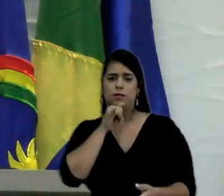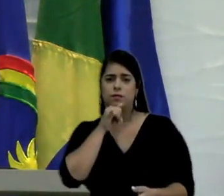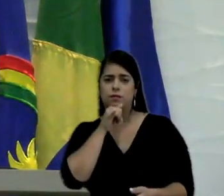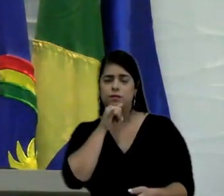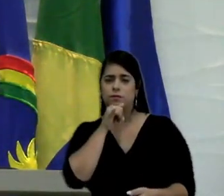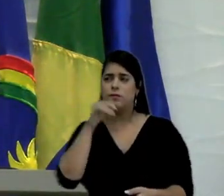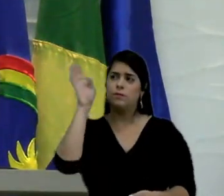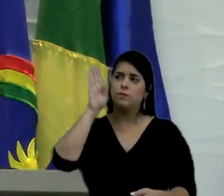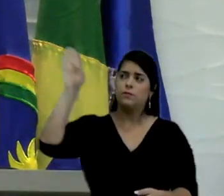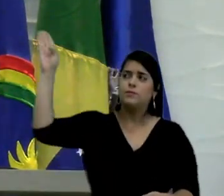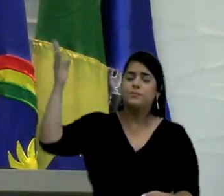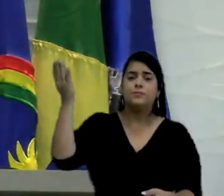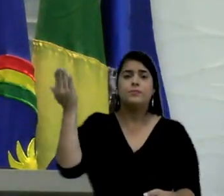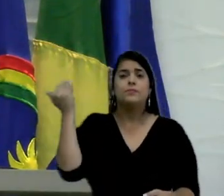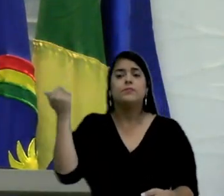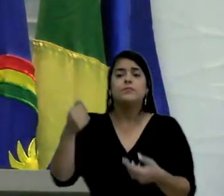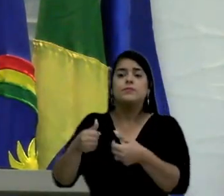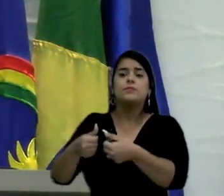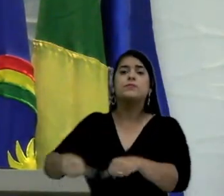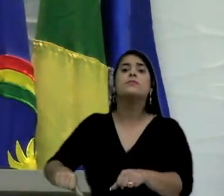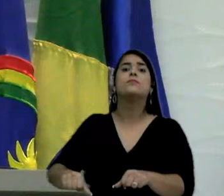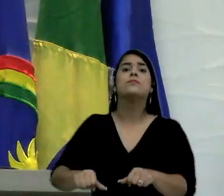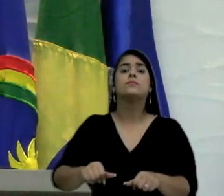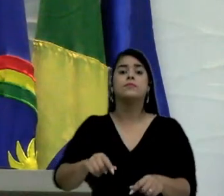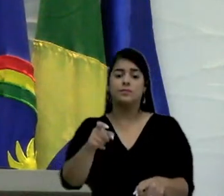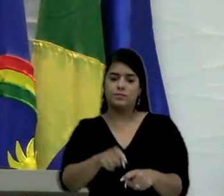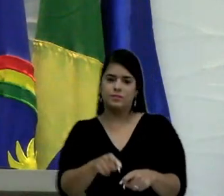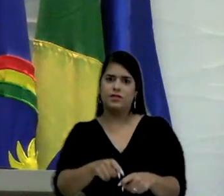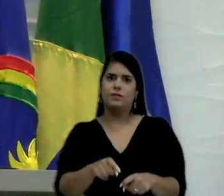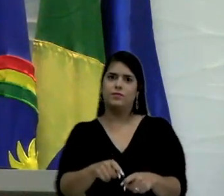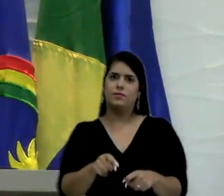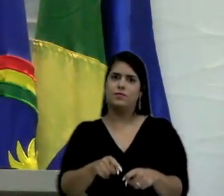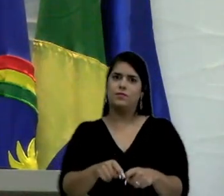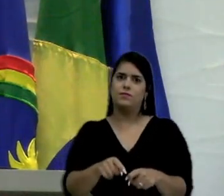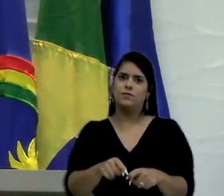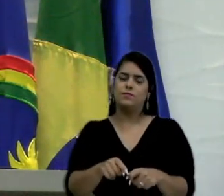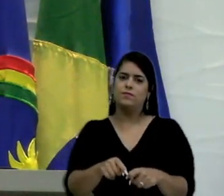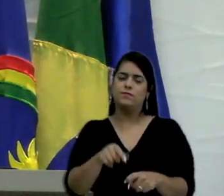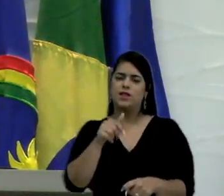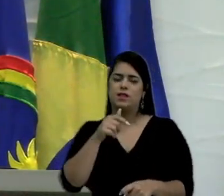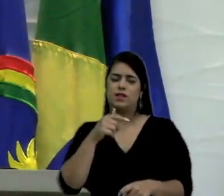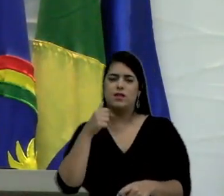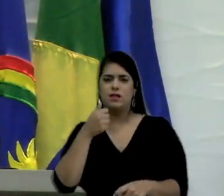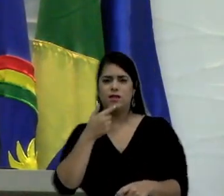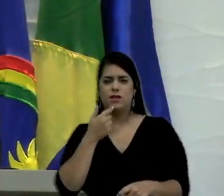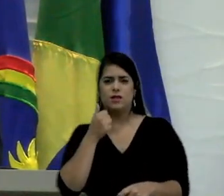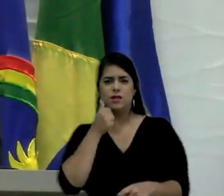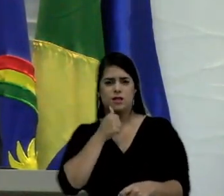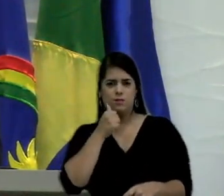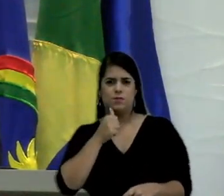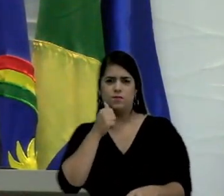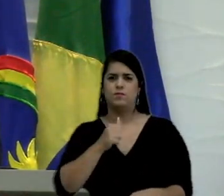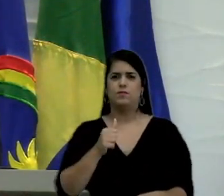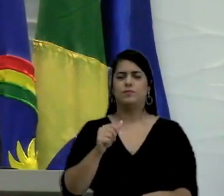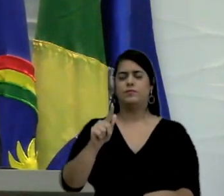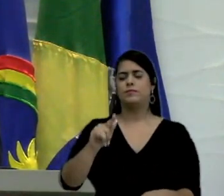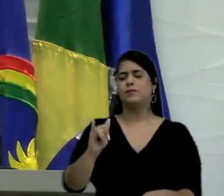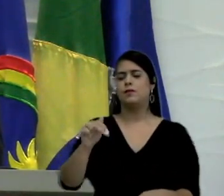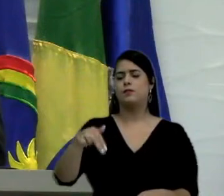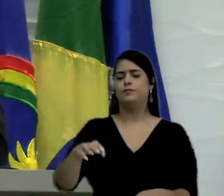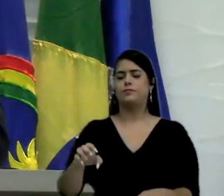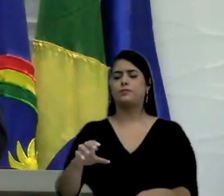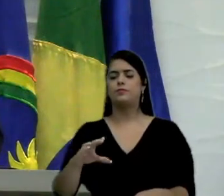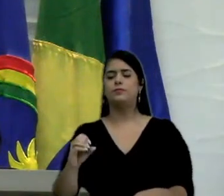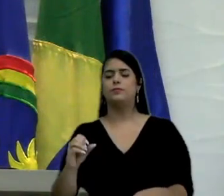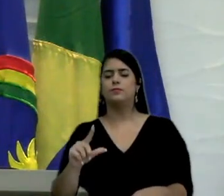passada deixou a genecologista mas ela deixou a ginecologista 3S meses antes da eleição